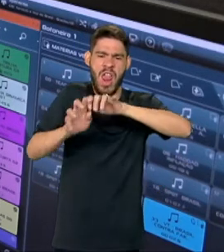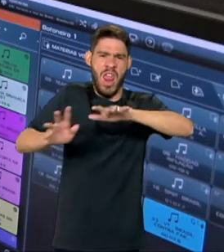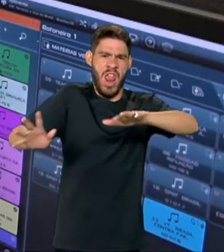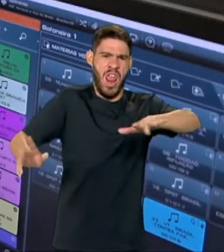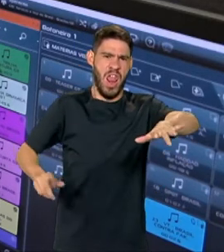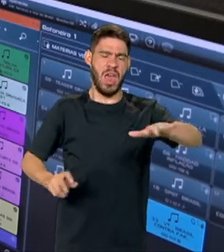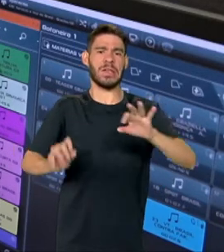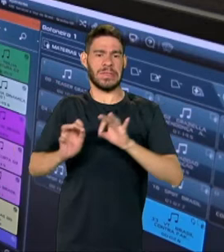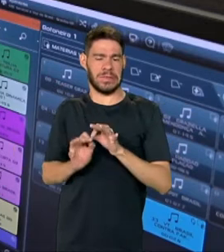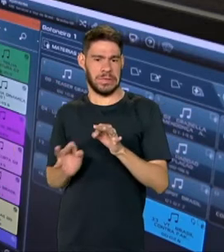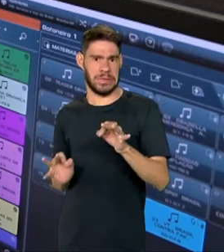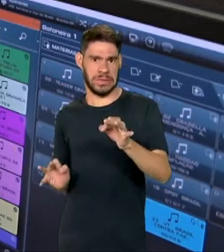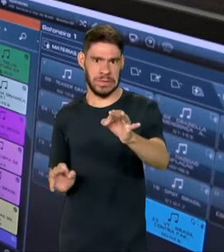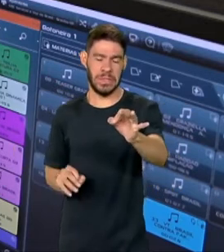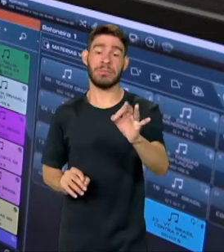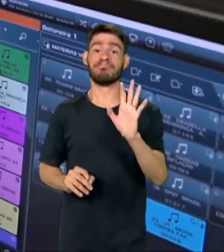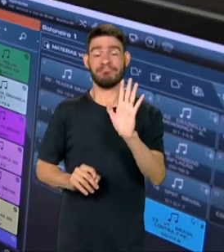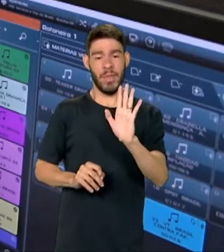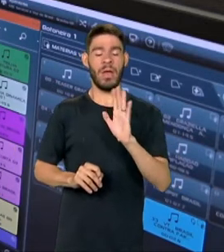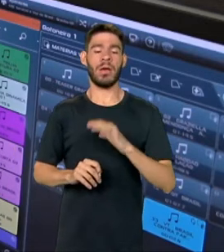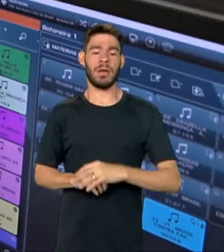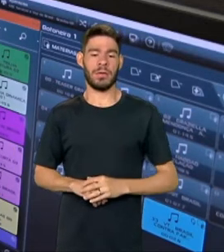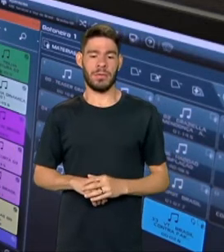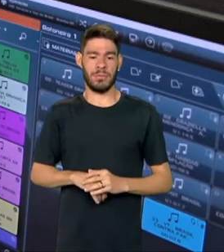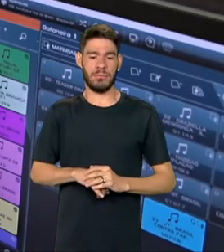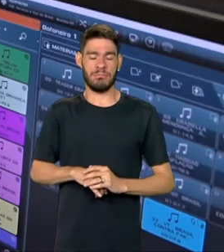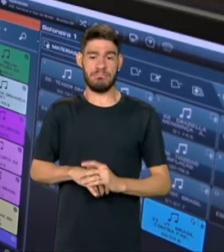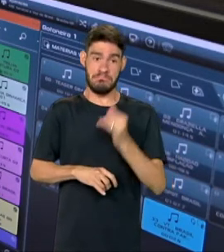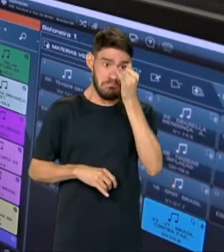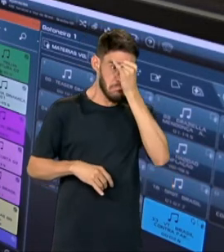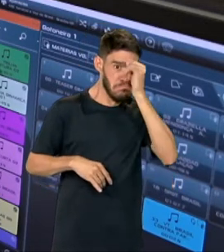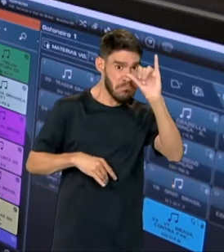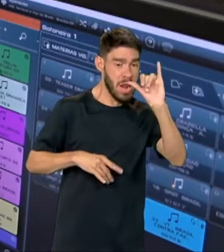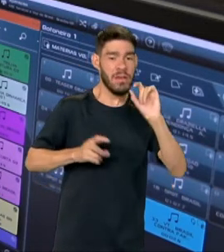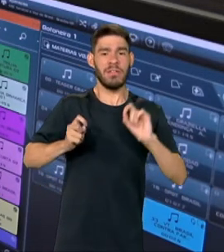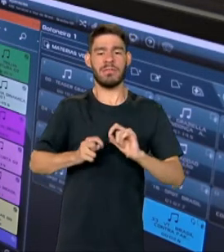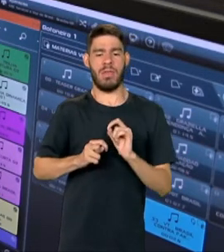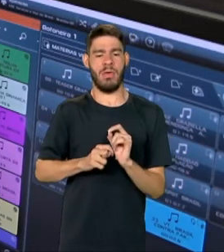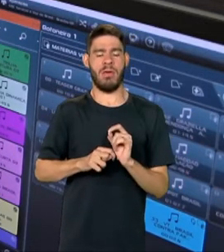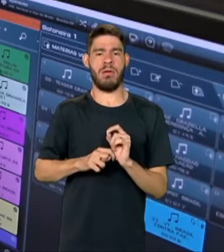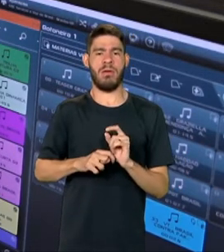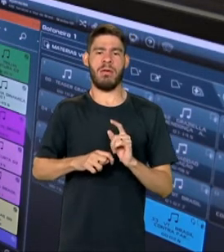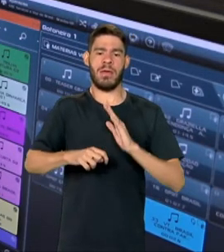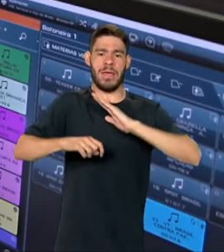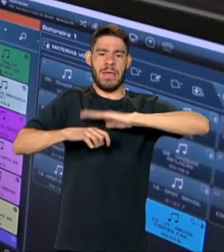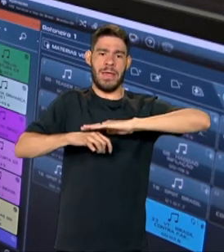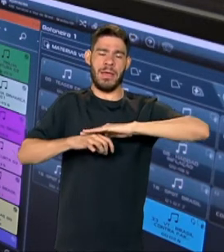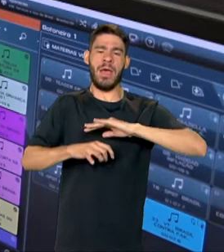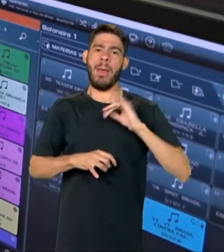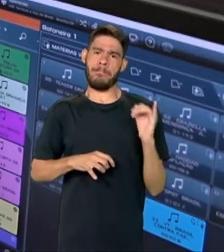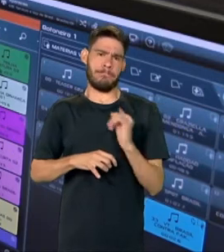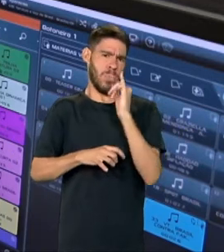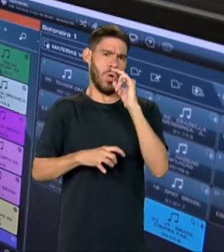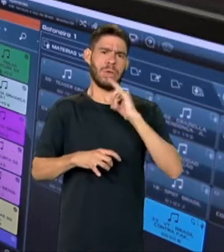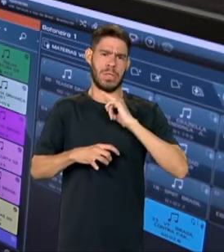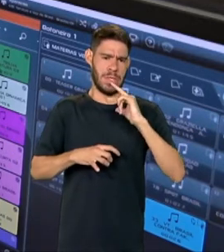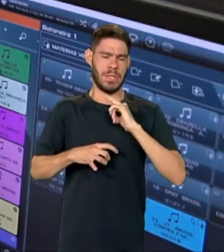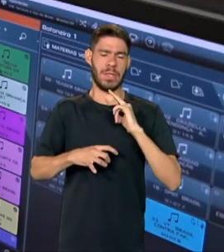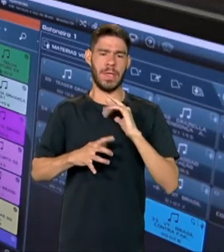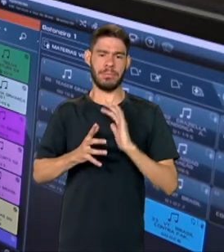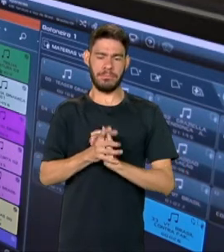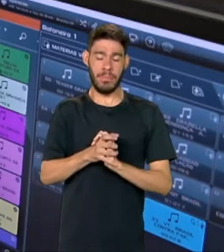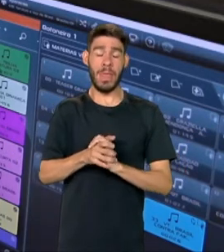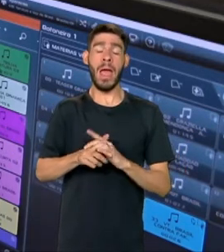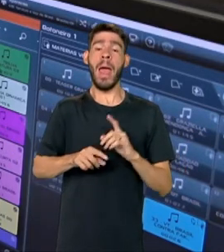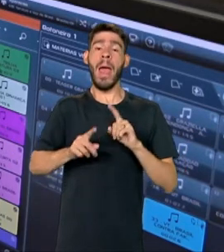vários quilômetros à distância. Então, a atividade de combate, ela tem, assim, sua importância é fundamental,